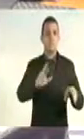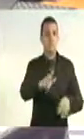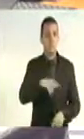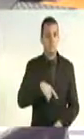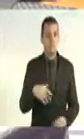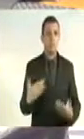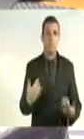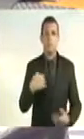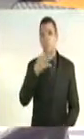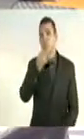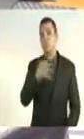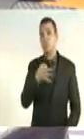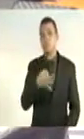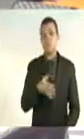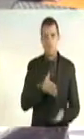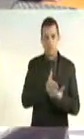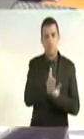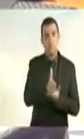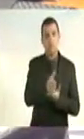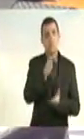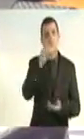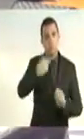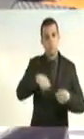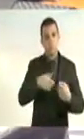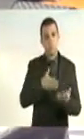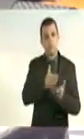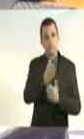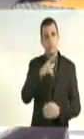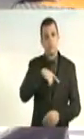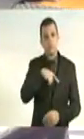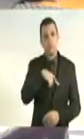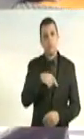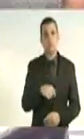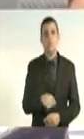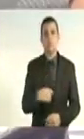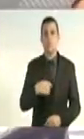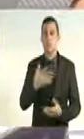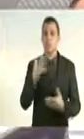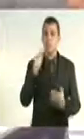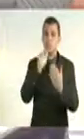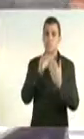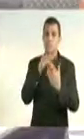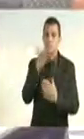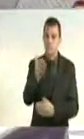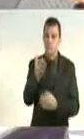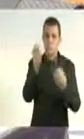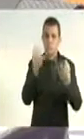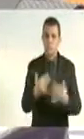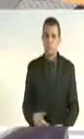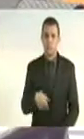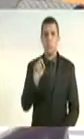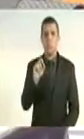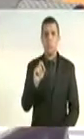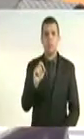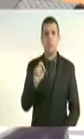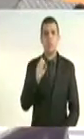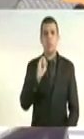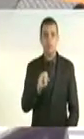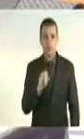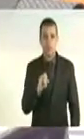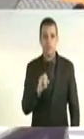caminho deve ser esse, e concordo com a tese de Vossa Excelência. Se não há prejuízo, não há motivo para ter